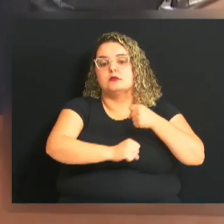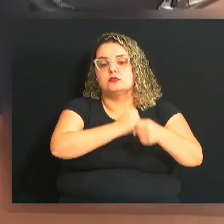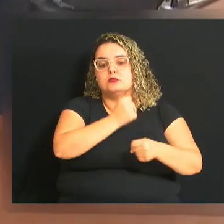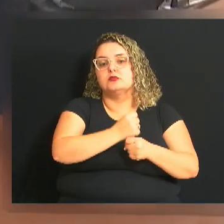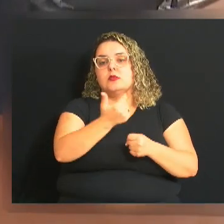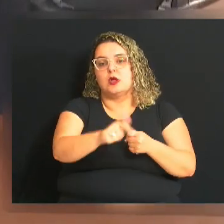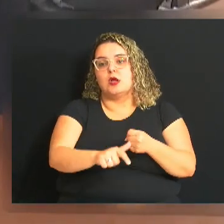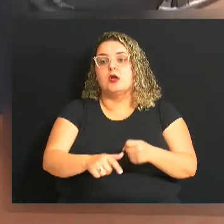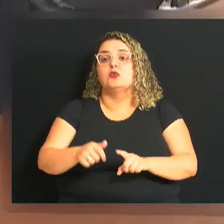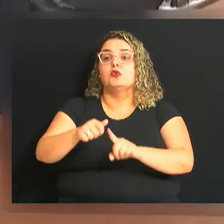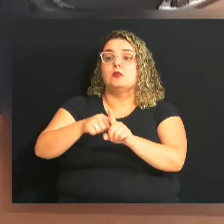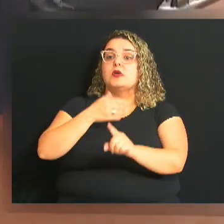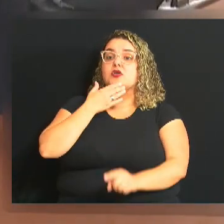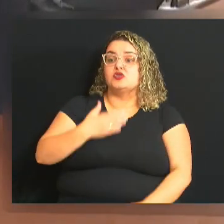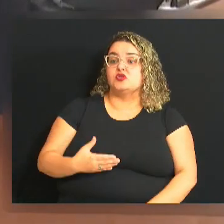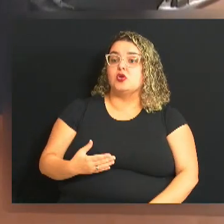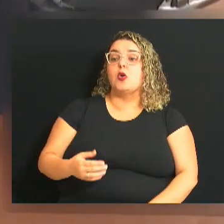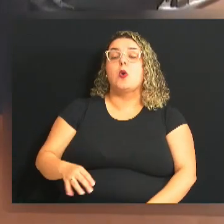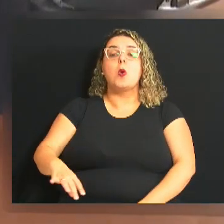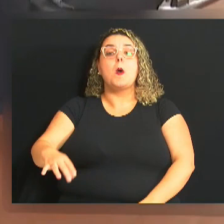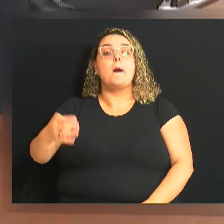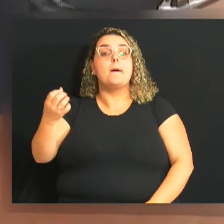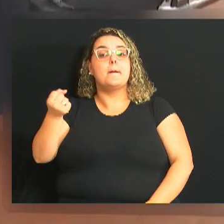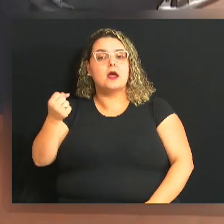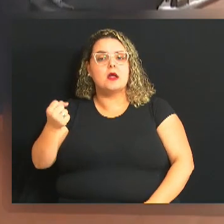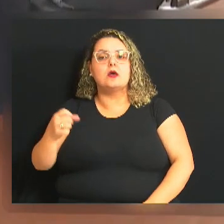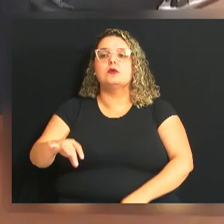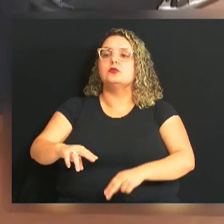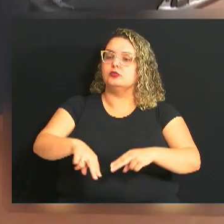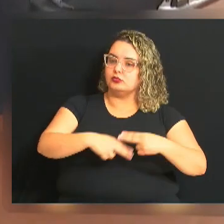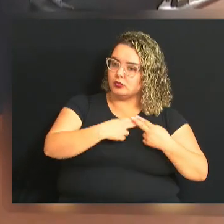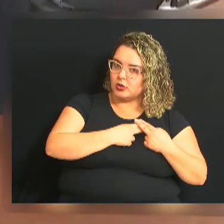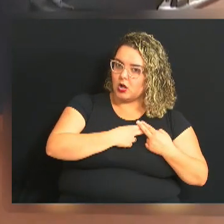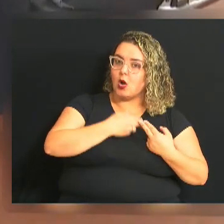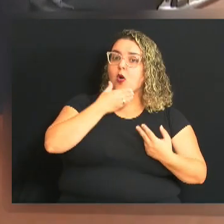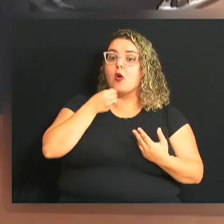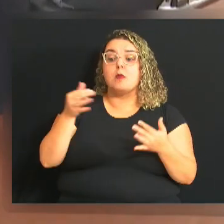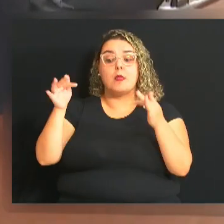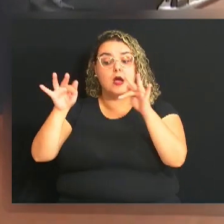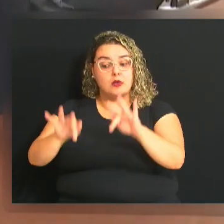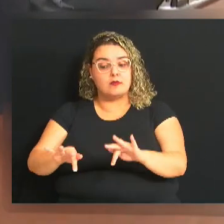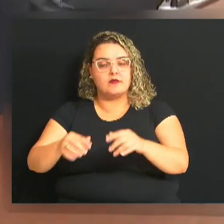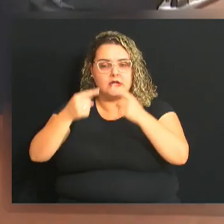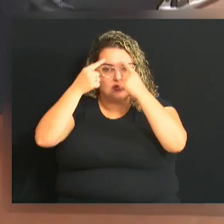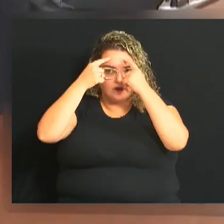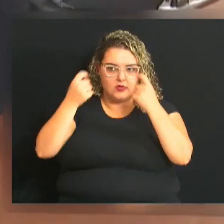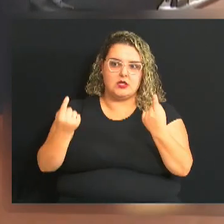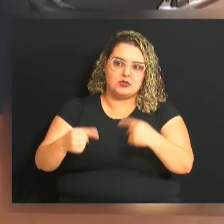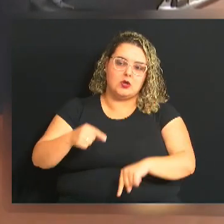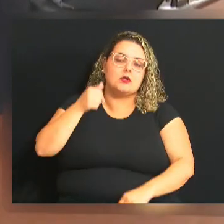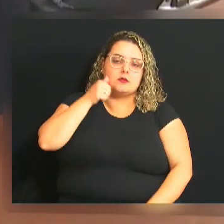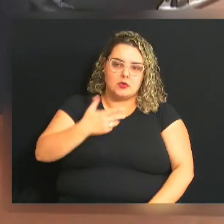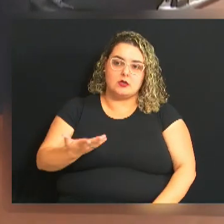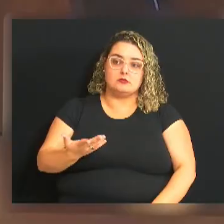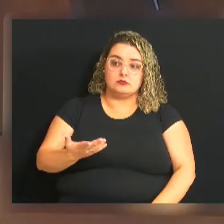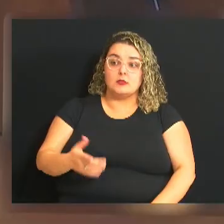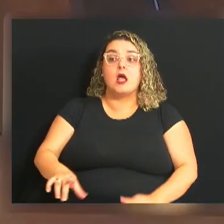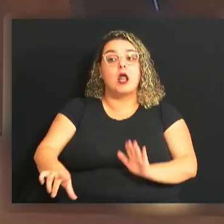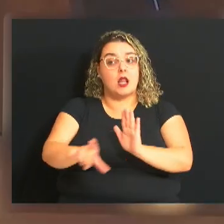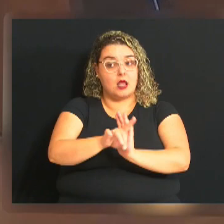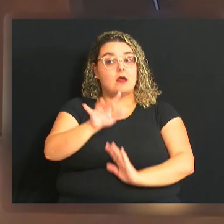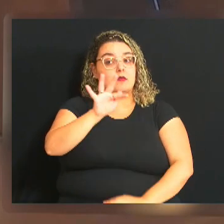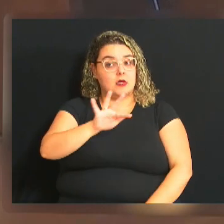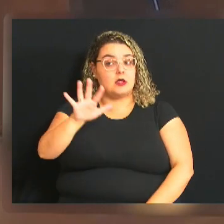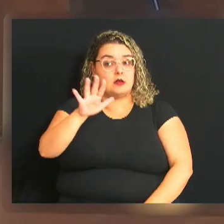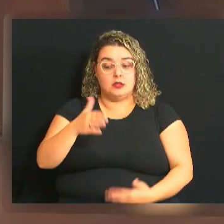a campanha Mês do Laço Branco, Homens pelo Fim da Violência contra a Mulher, considerando-se a lei federal. Quem